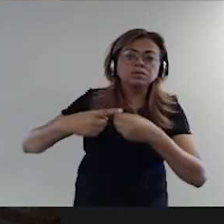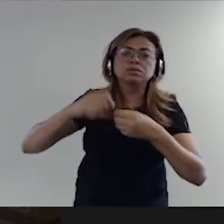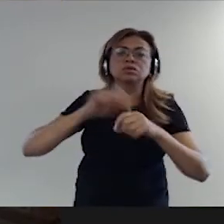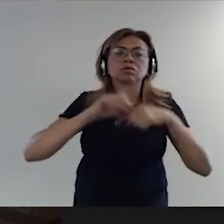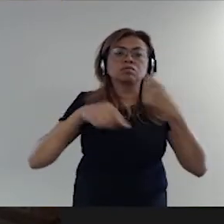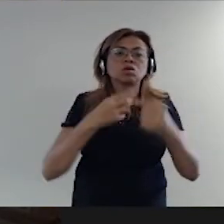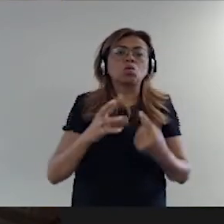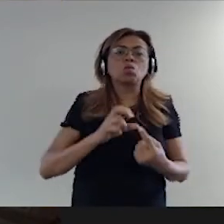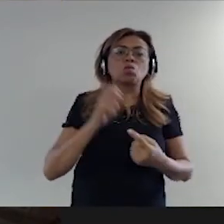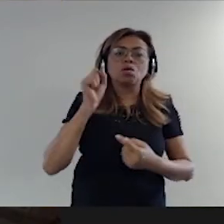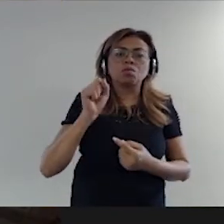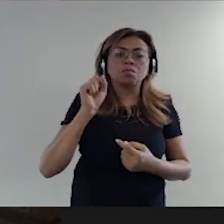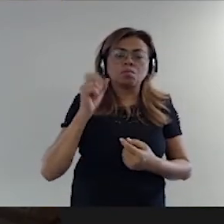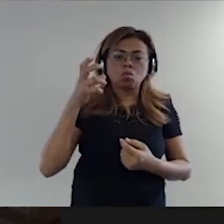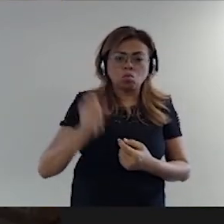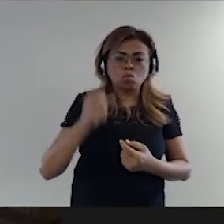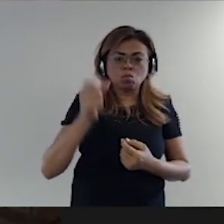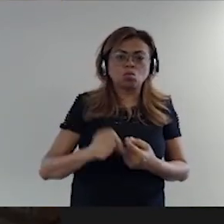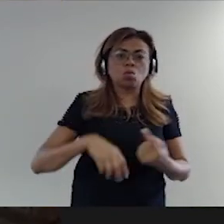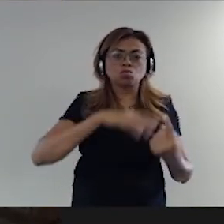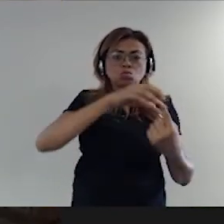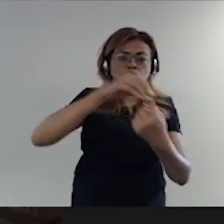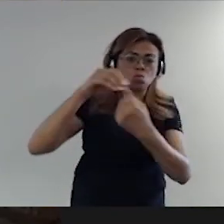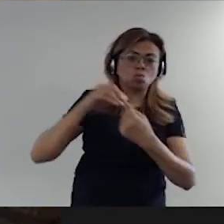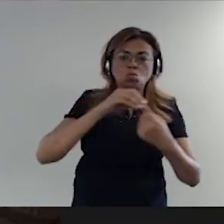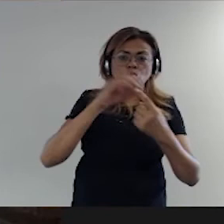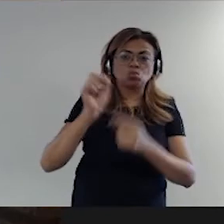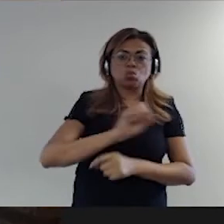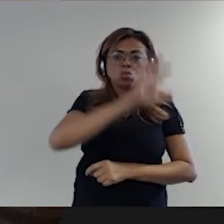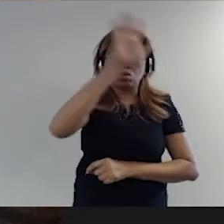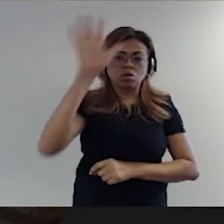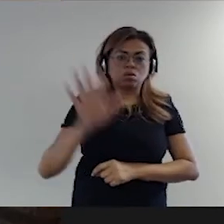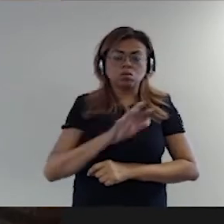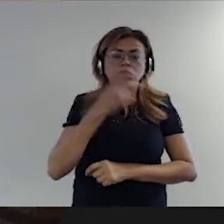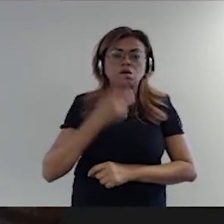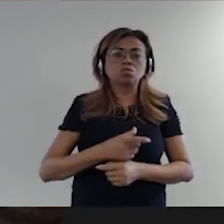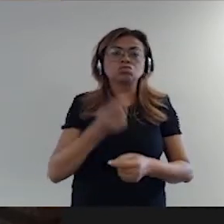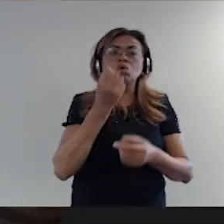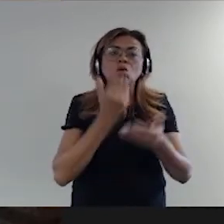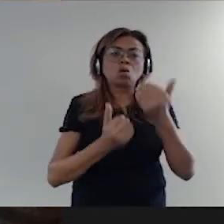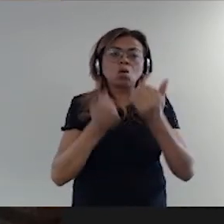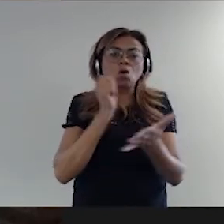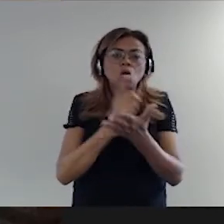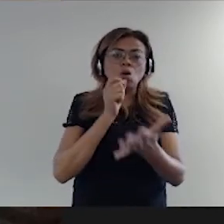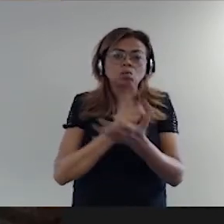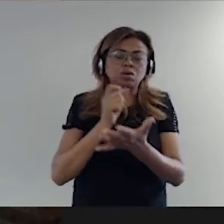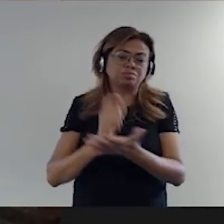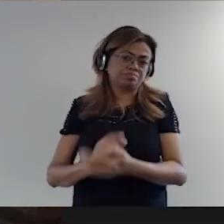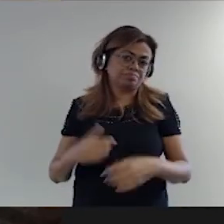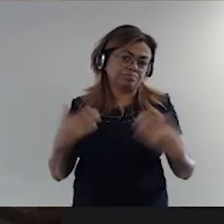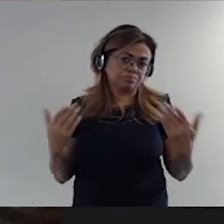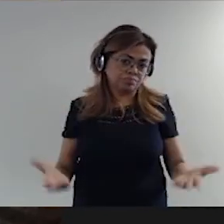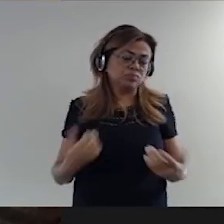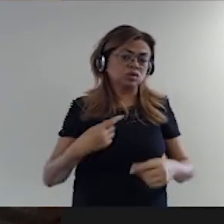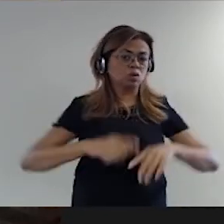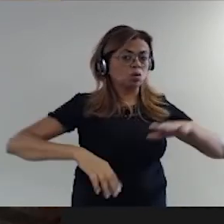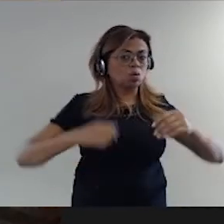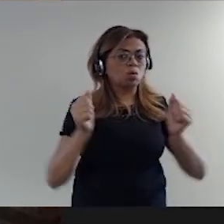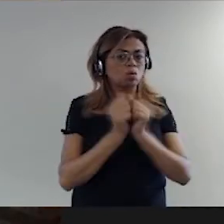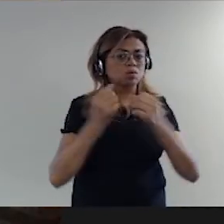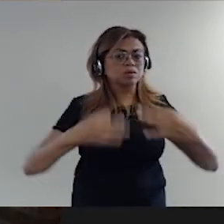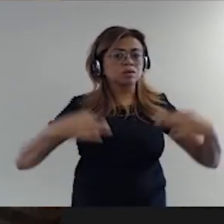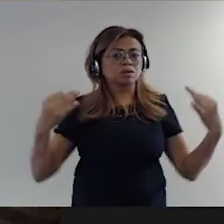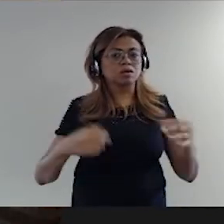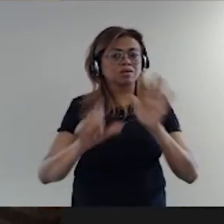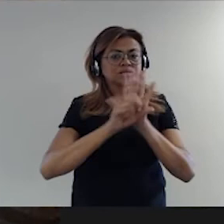Único Nacional de Consumo. Isso tende a gerar mais um polo de instabilidade na